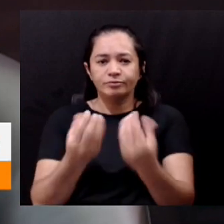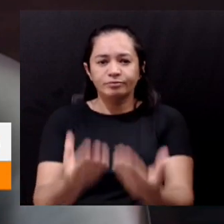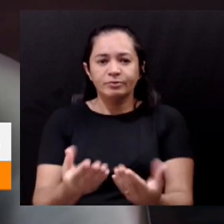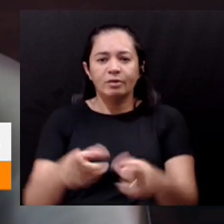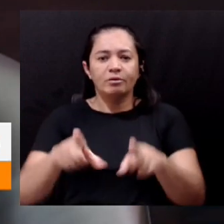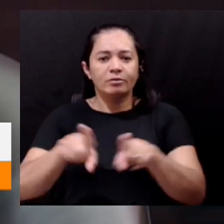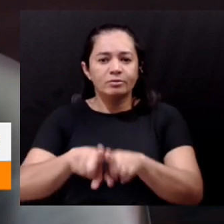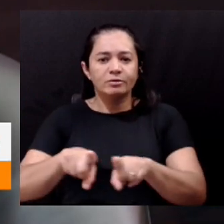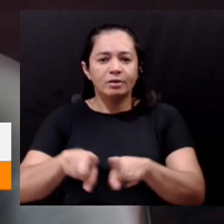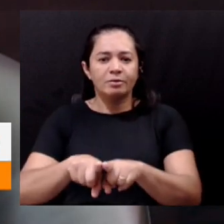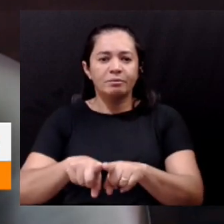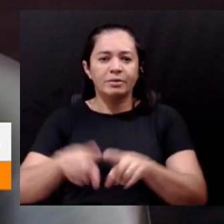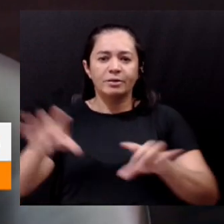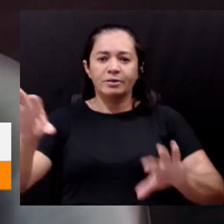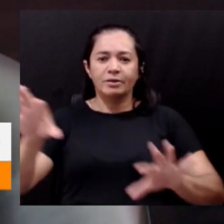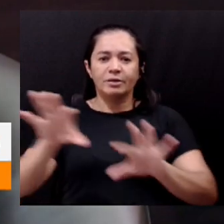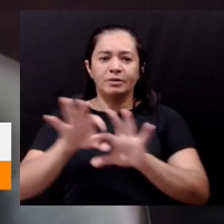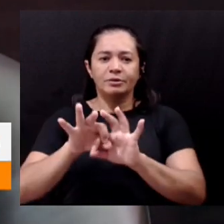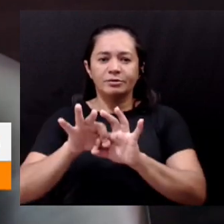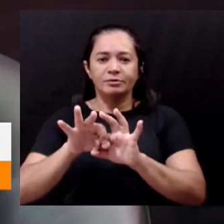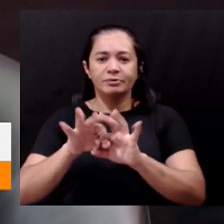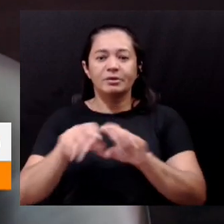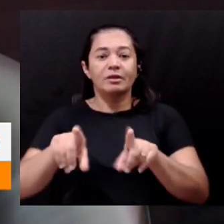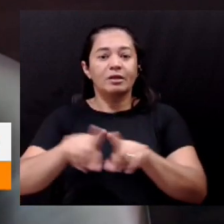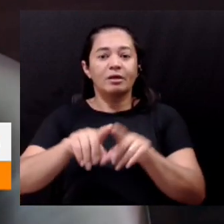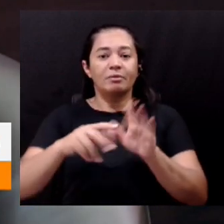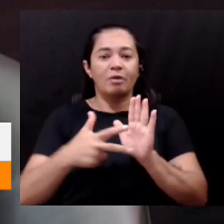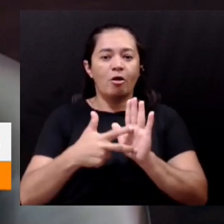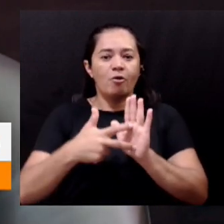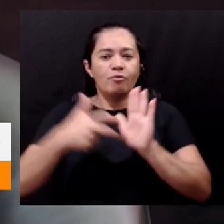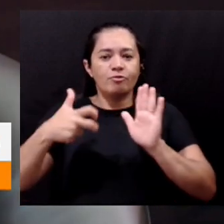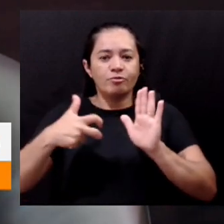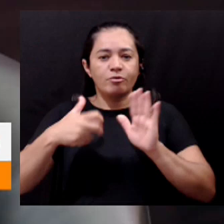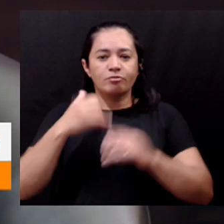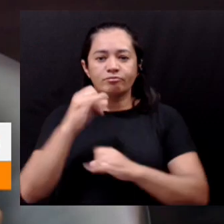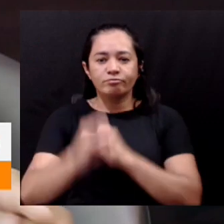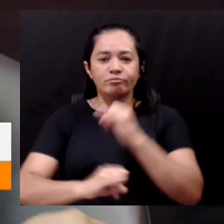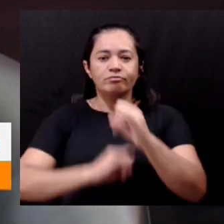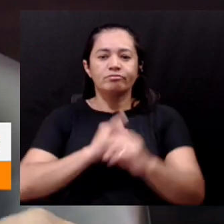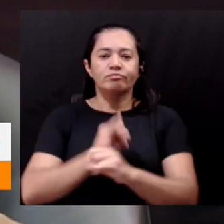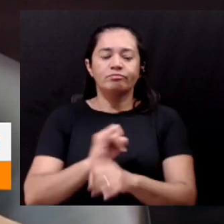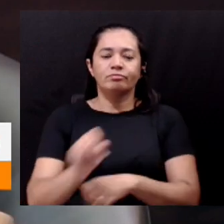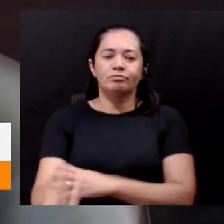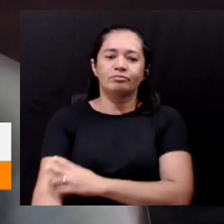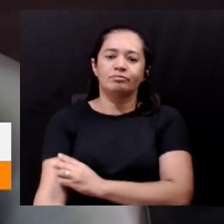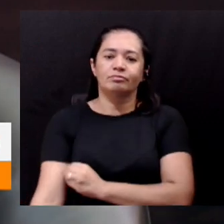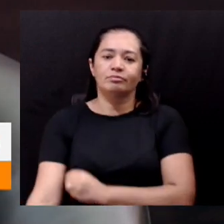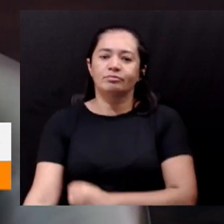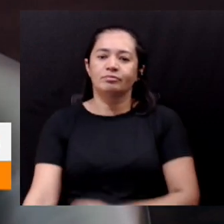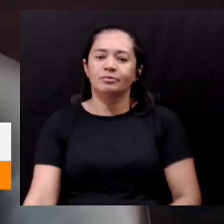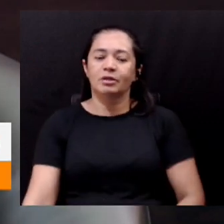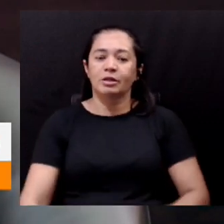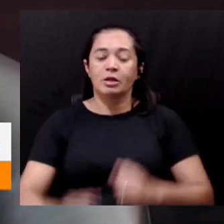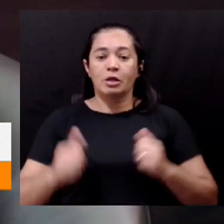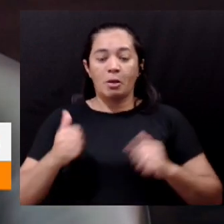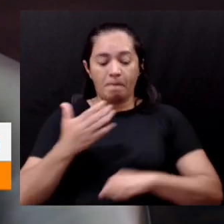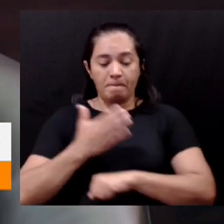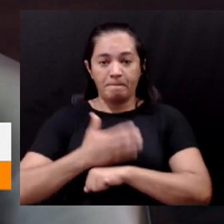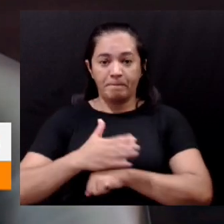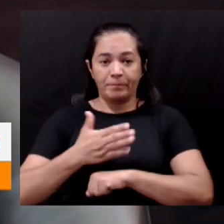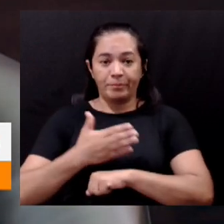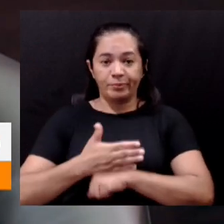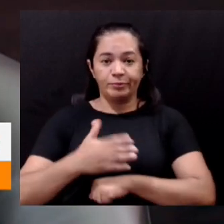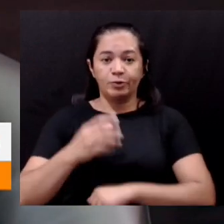né, aos crimes digitais, Sim. né, aos crimes digitais que são cometidos em sua grande parte por jovens